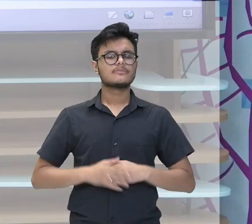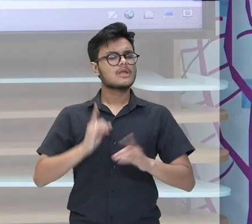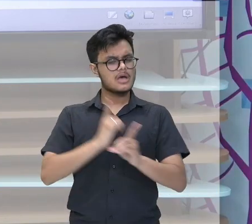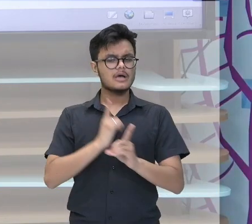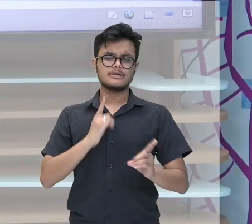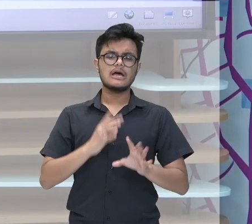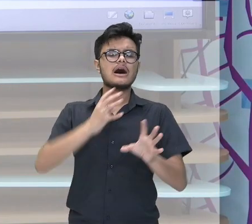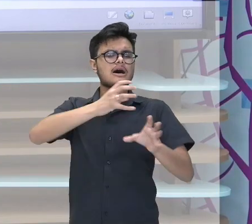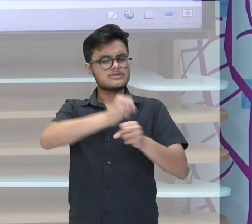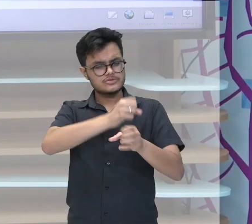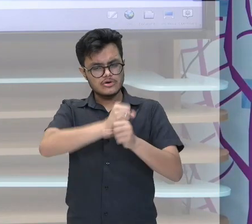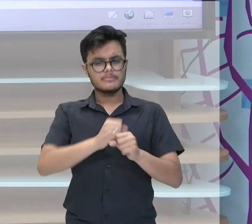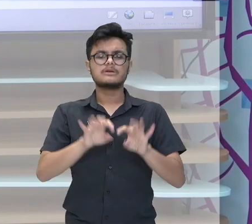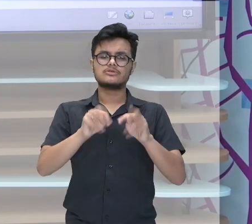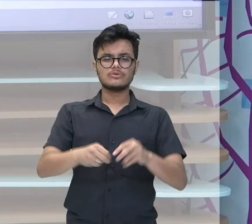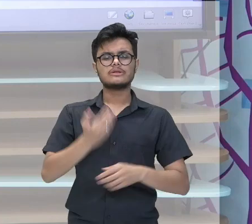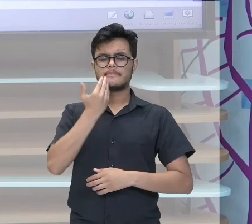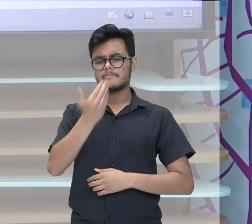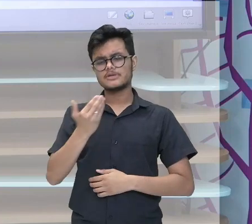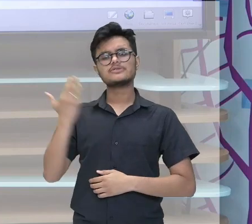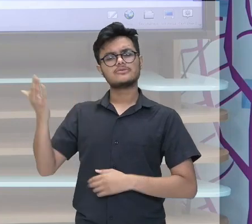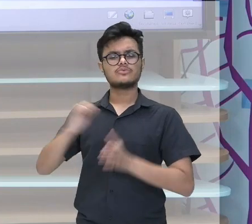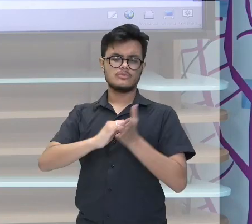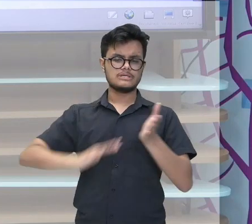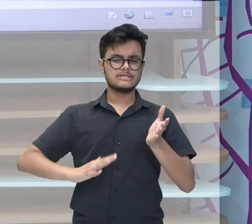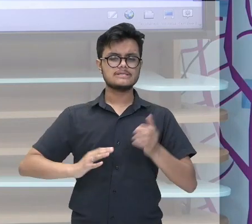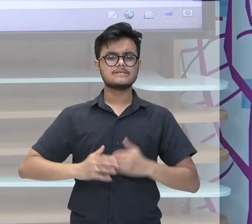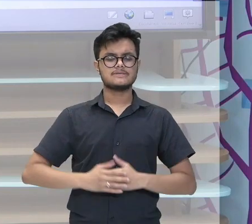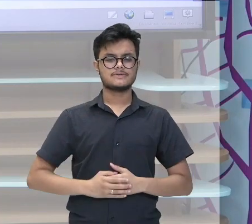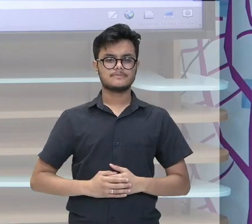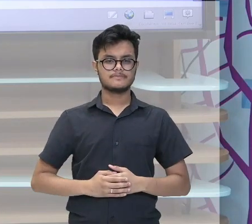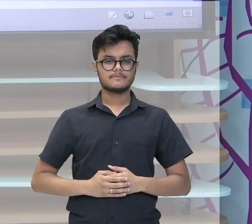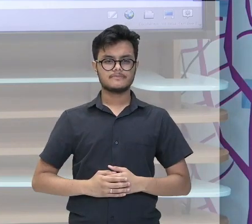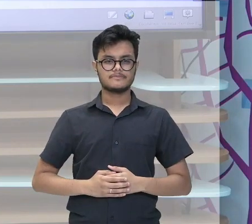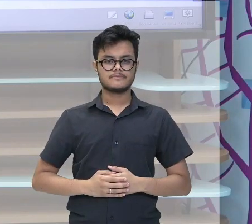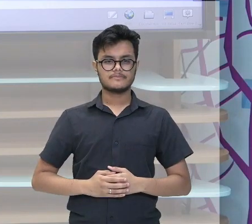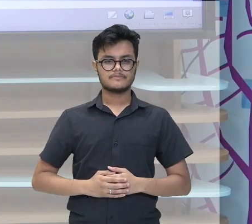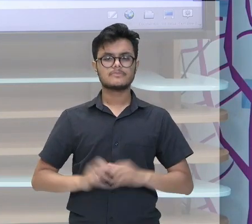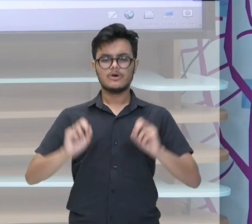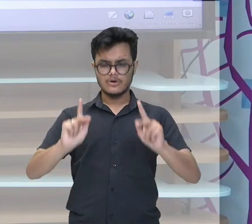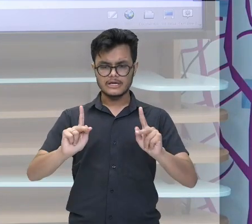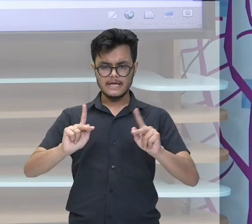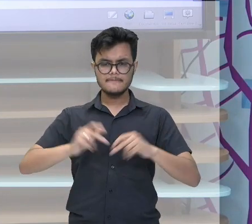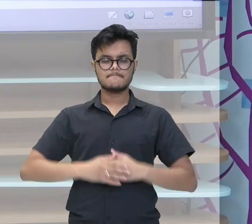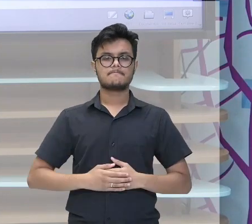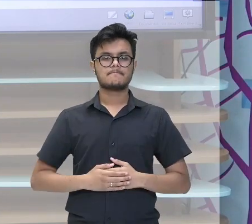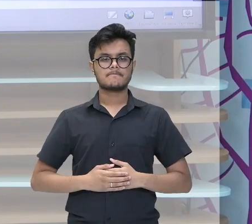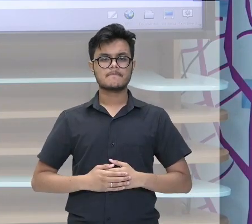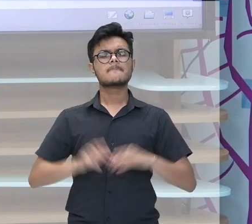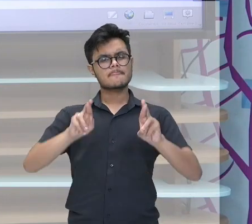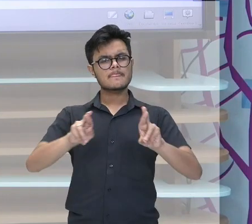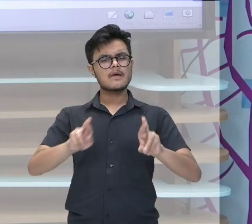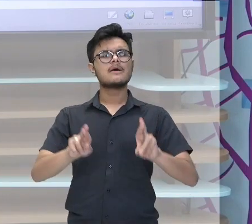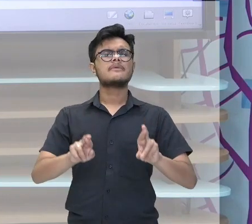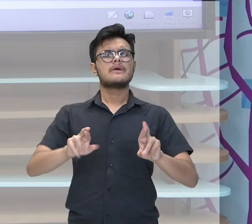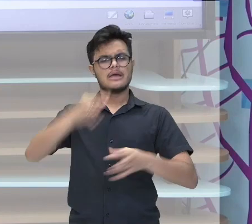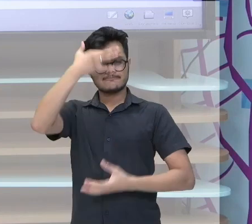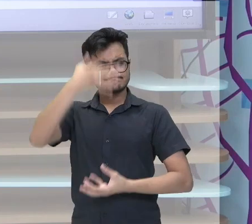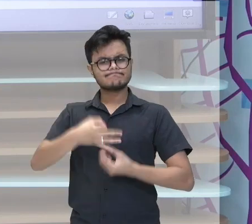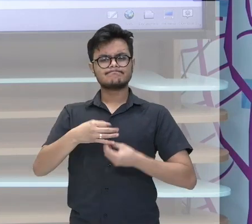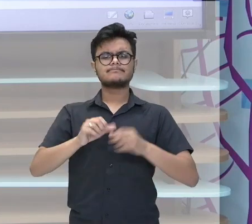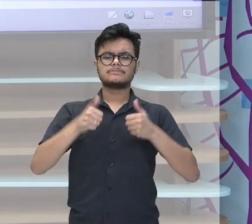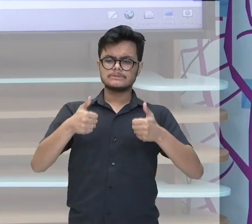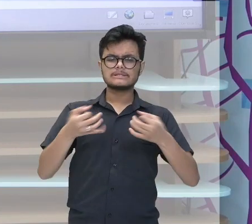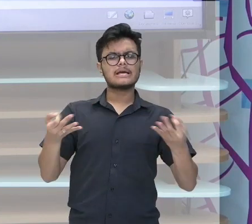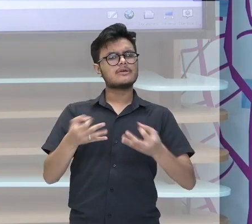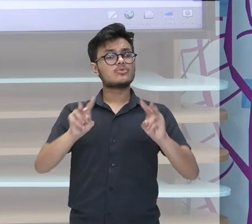o somatório que foi pedido ali no comando da questão. Certo, pessoal? Então, espero que vocês tenham compreendido